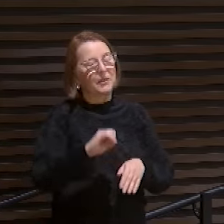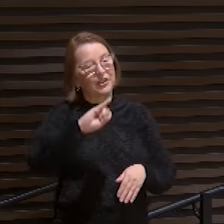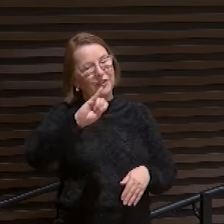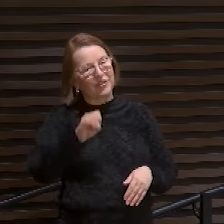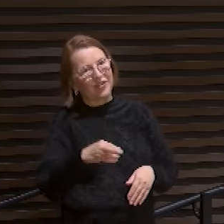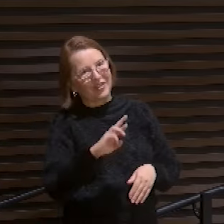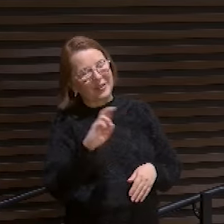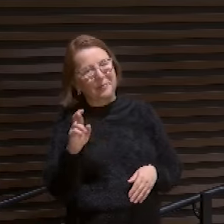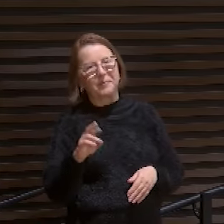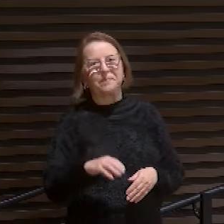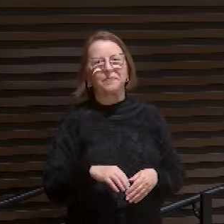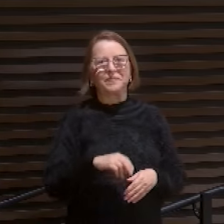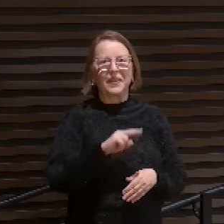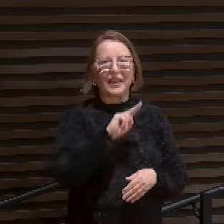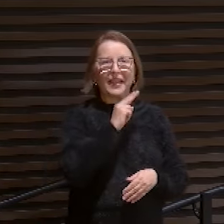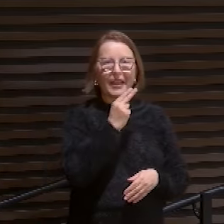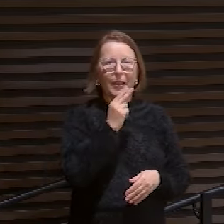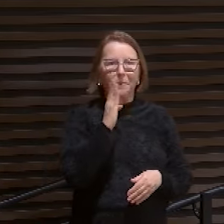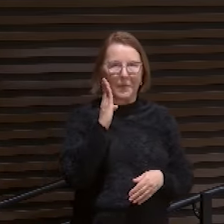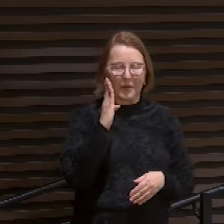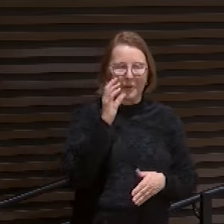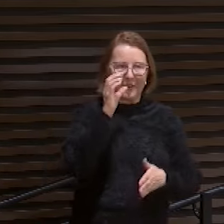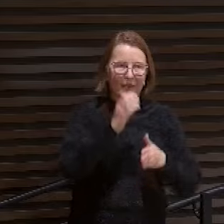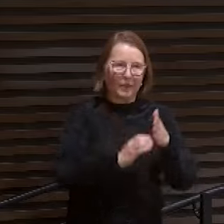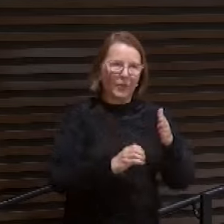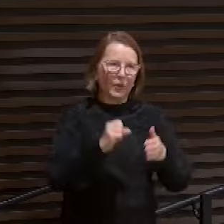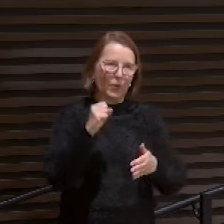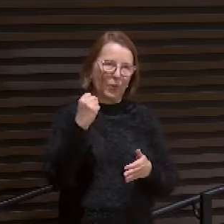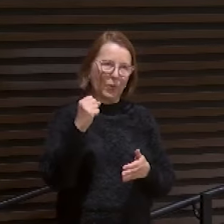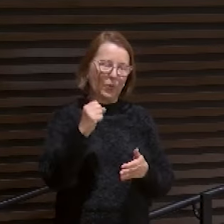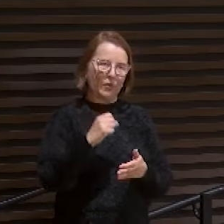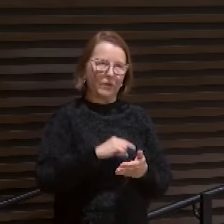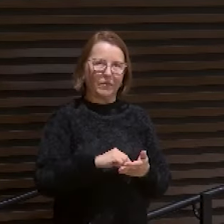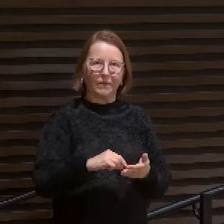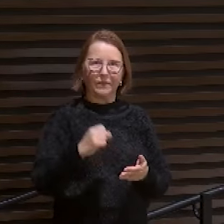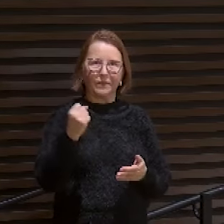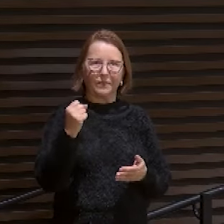Hebreus 8. De fato,